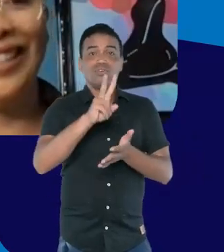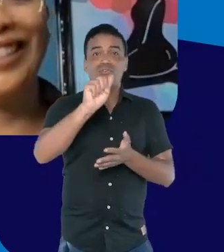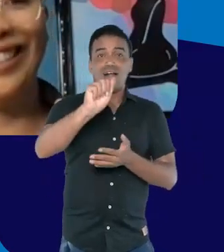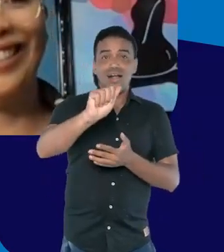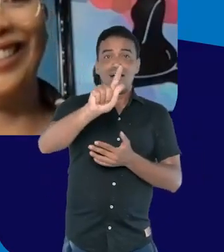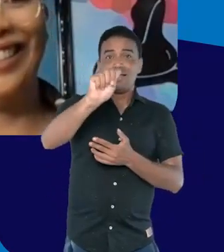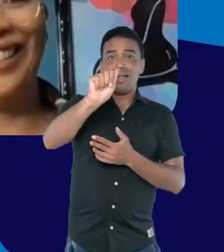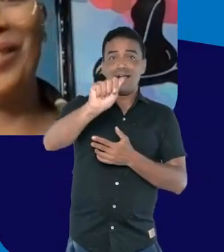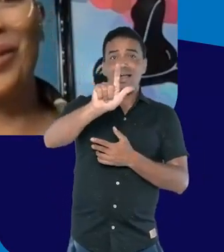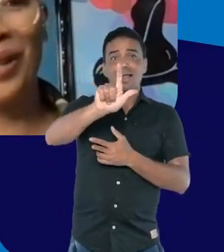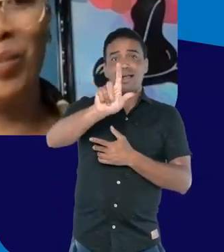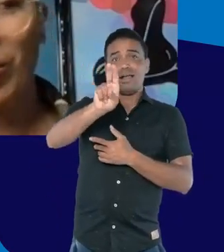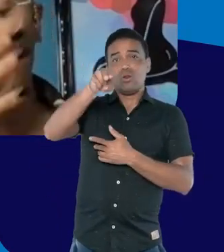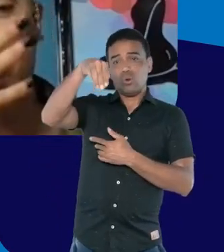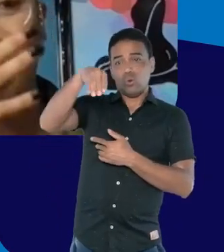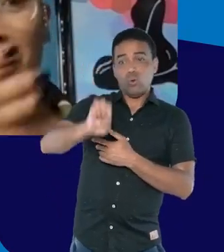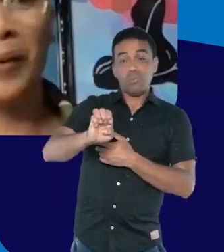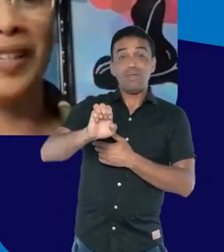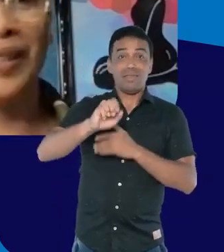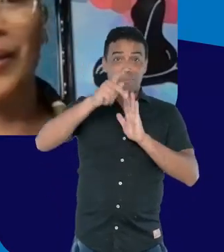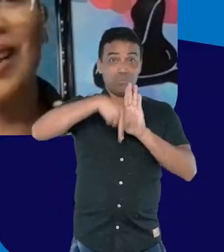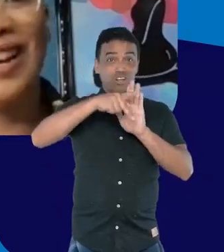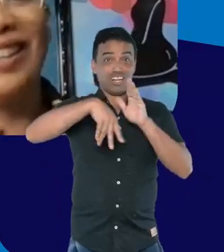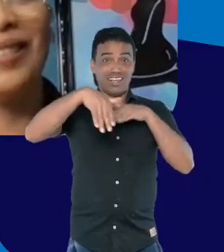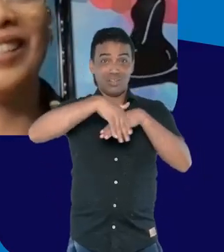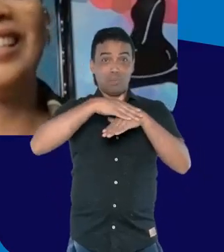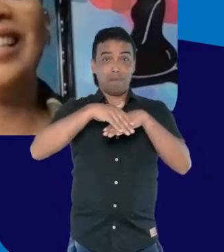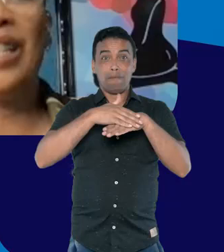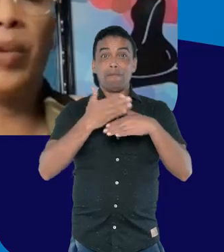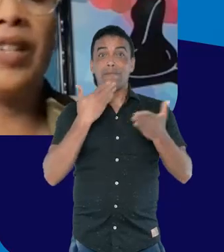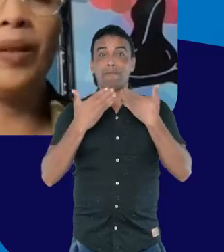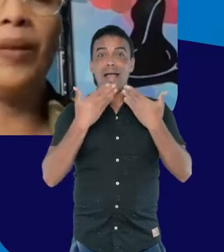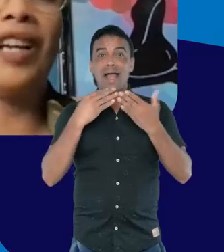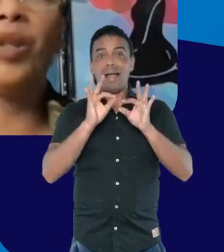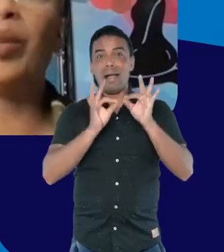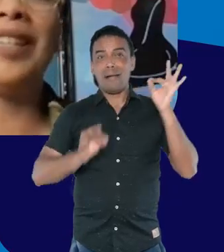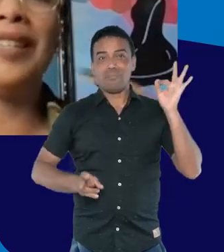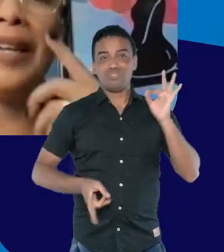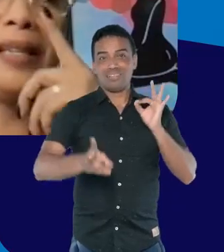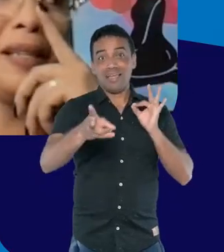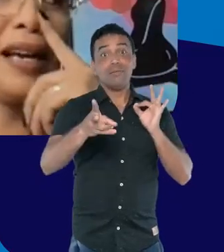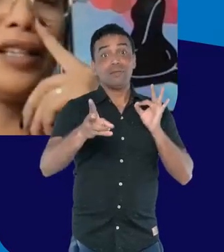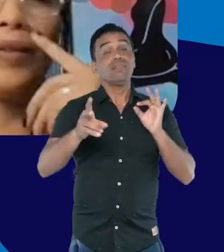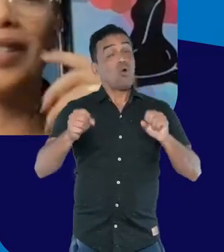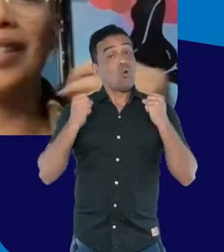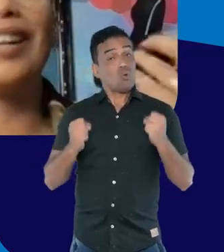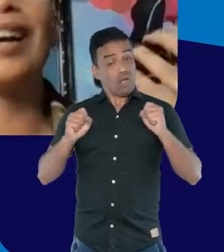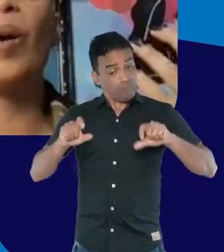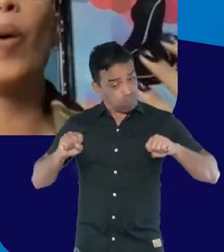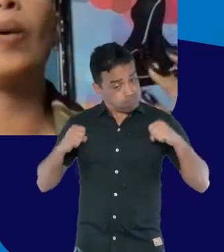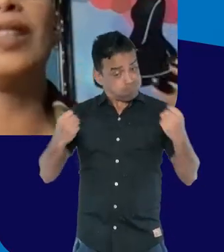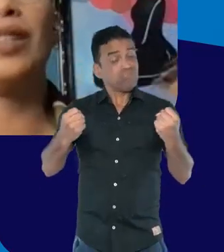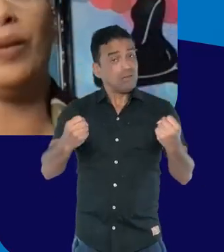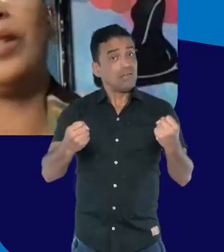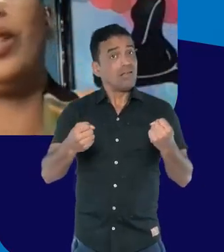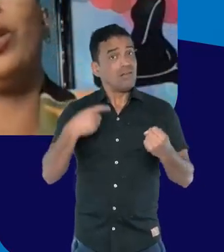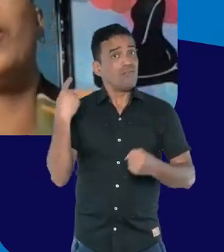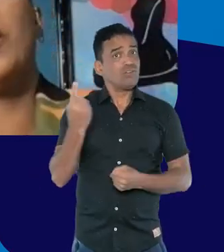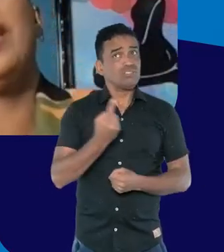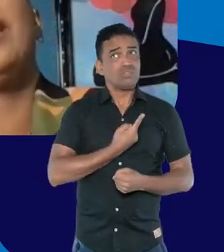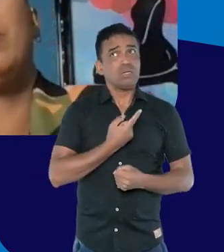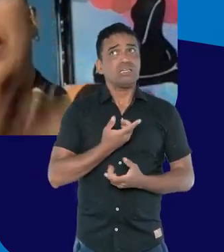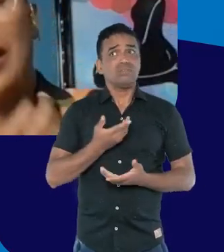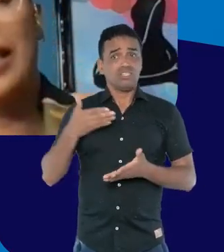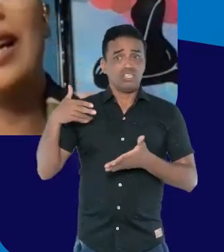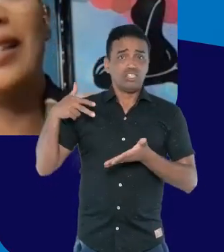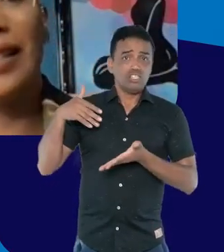hoje aqui, né, com o Sempre um Papo, com esse lugar. Sim. Então, isso pode ser um lugar de potencializar, de você se dar conta de que você